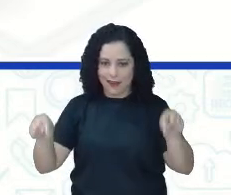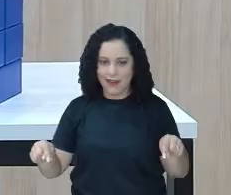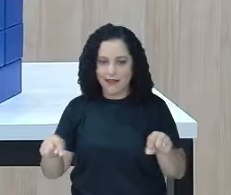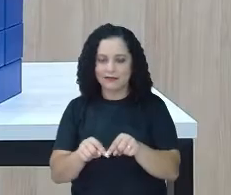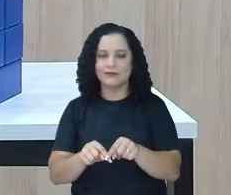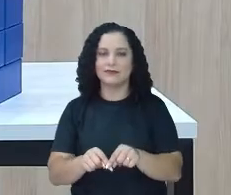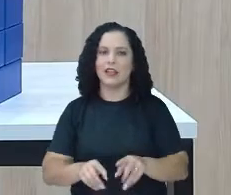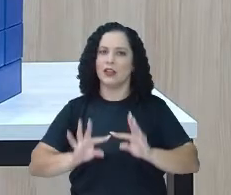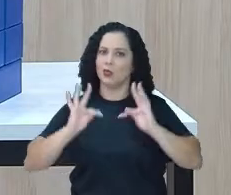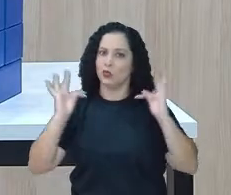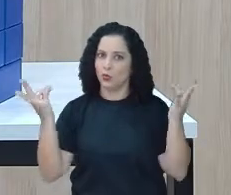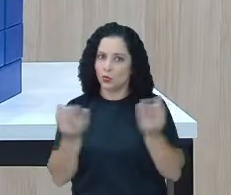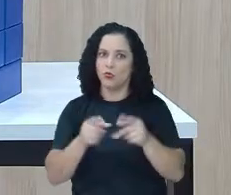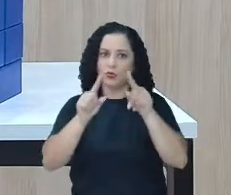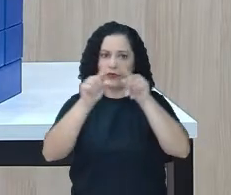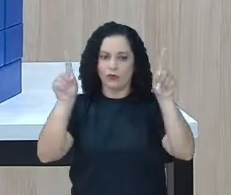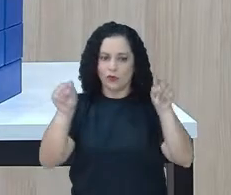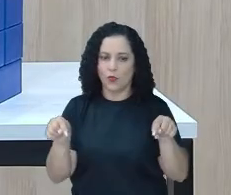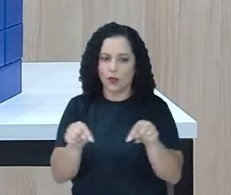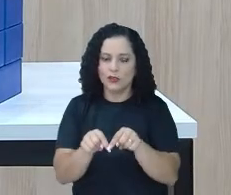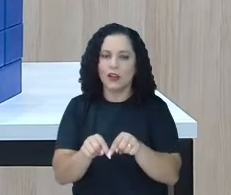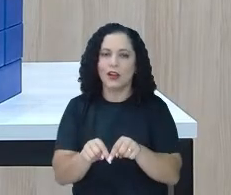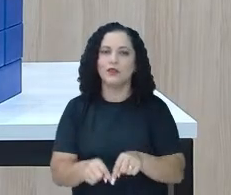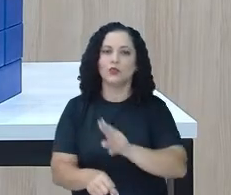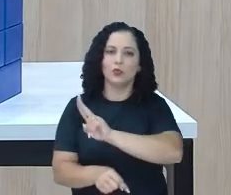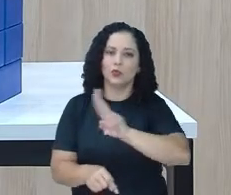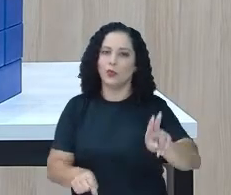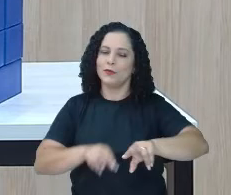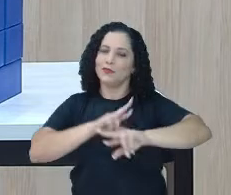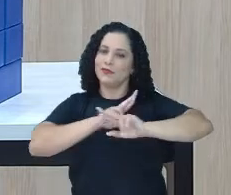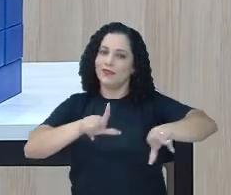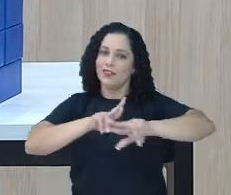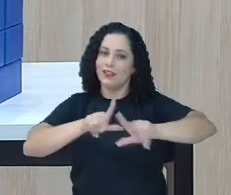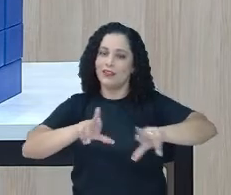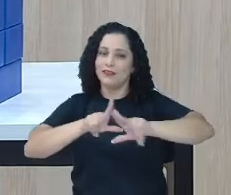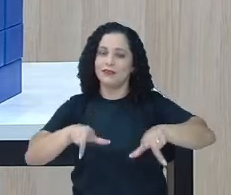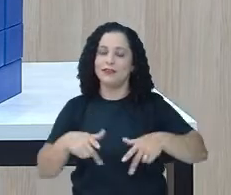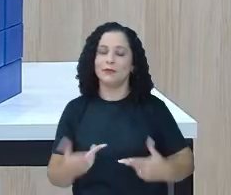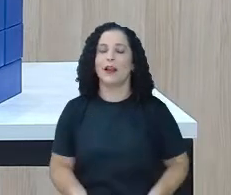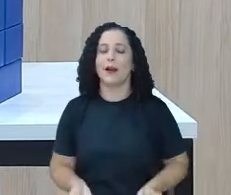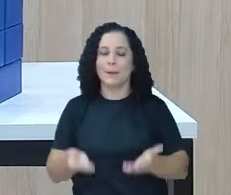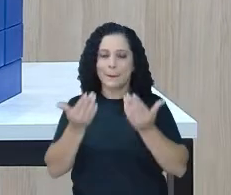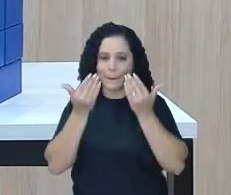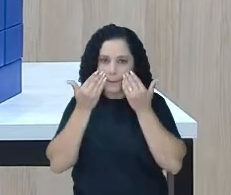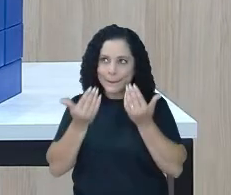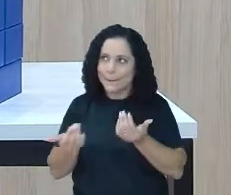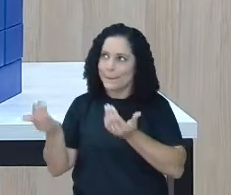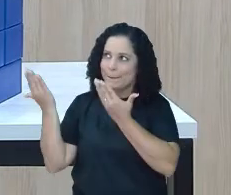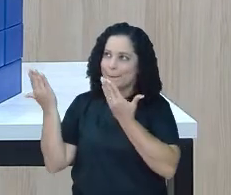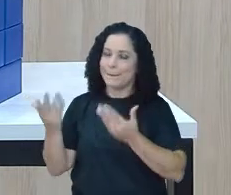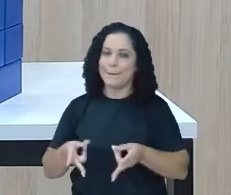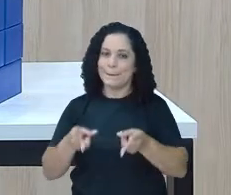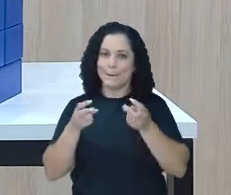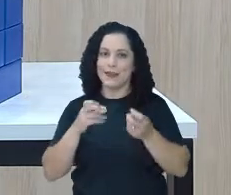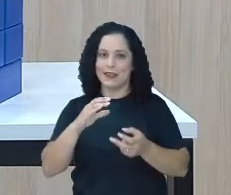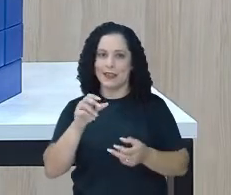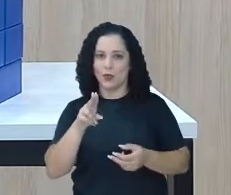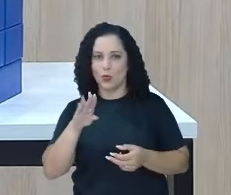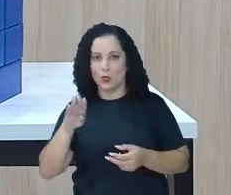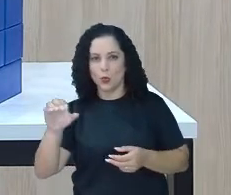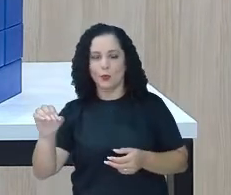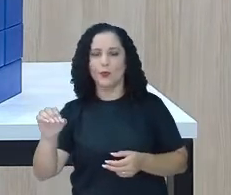forem quadrados, a gente vai dar um nome diferente para identificar que essa forma aí é um cubo, formado apenas